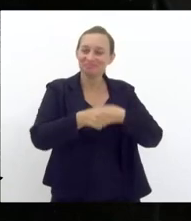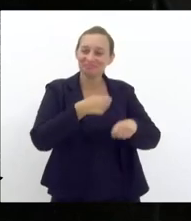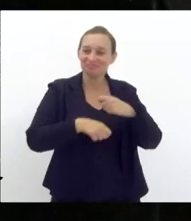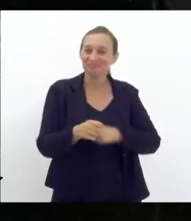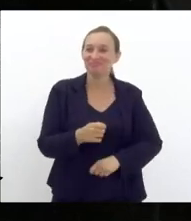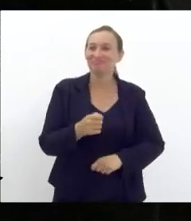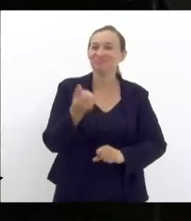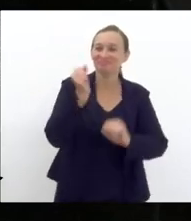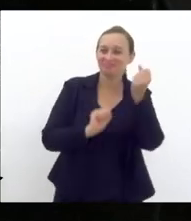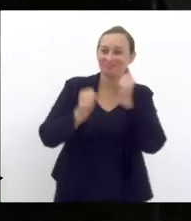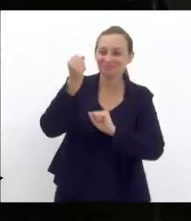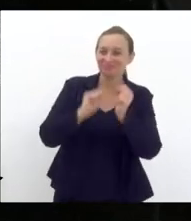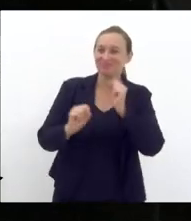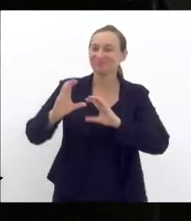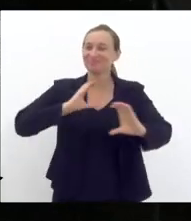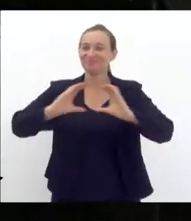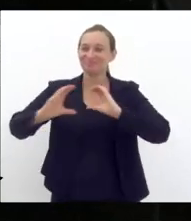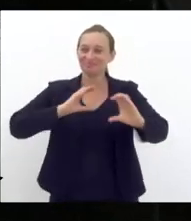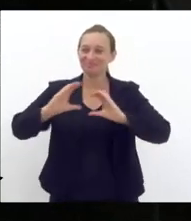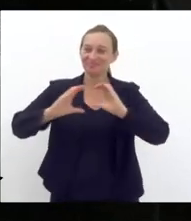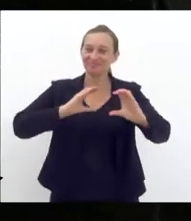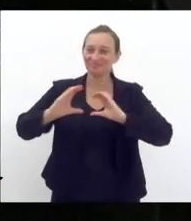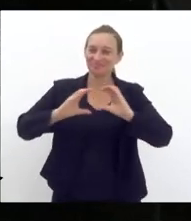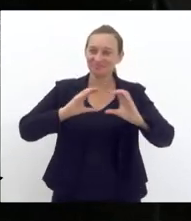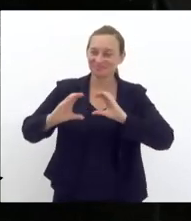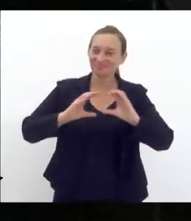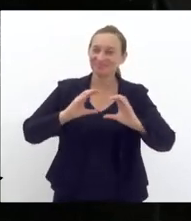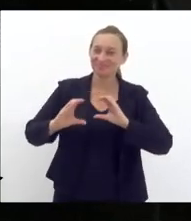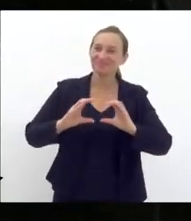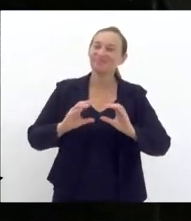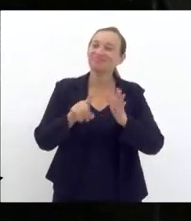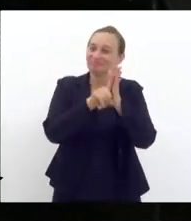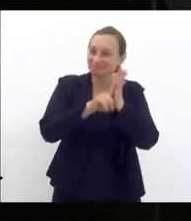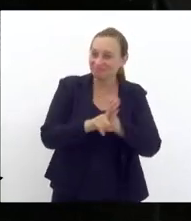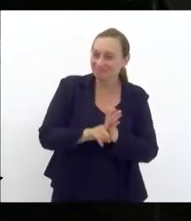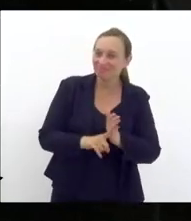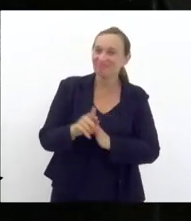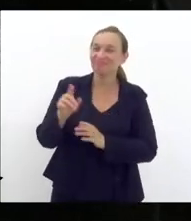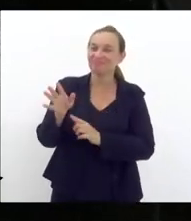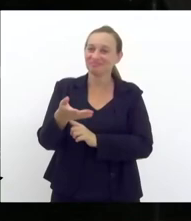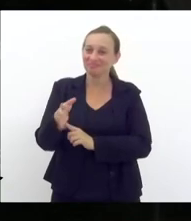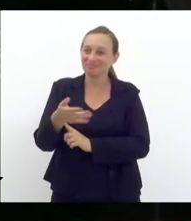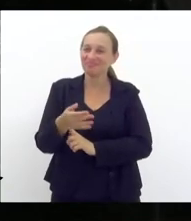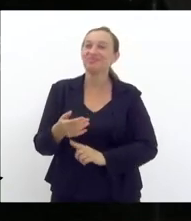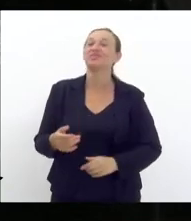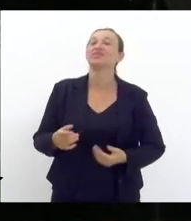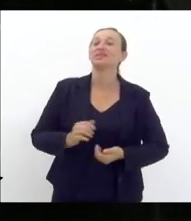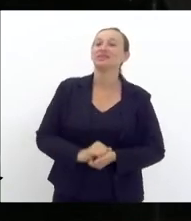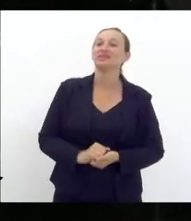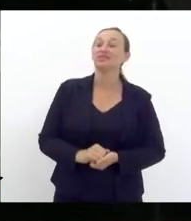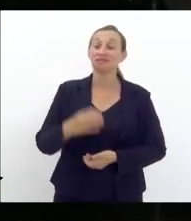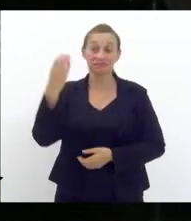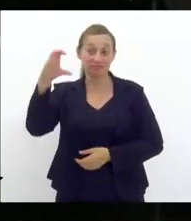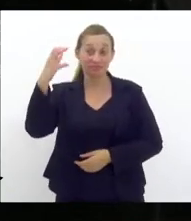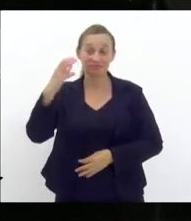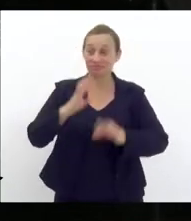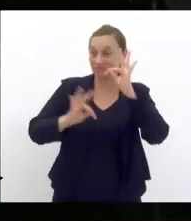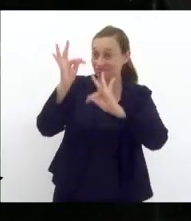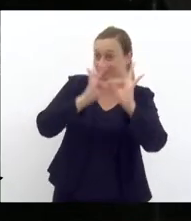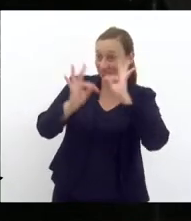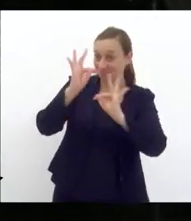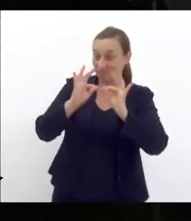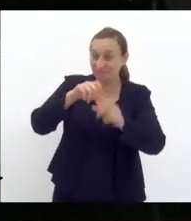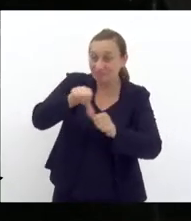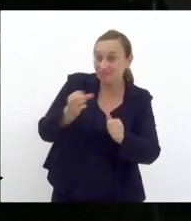indústria comunicação inovação pesquisa e tecnologia e no âmbito da Ciência Tecnologia e